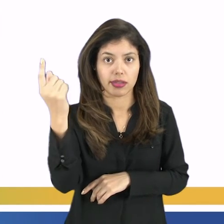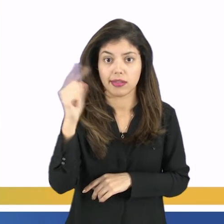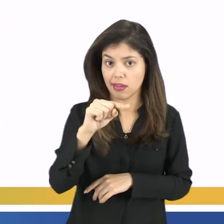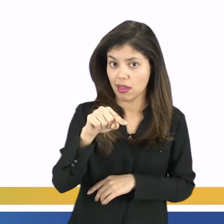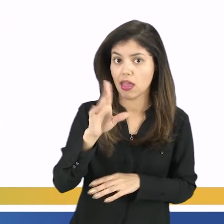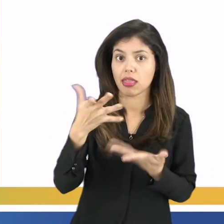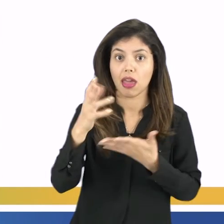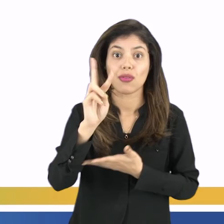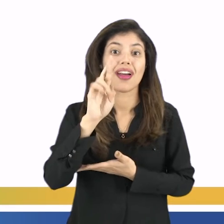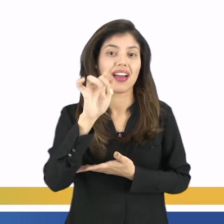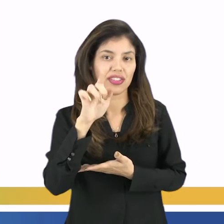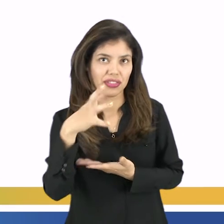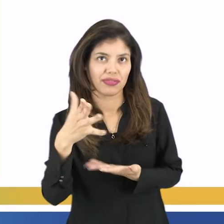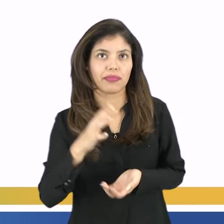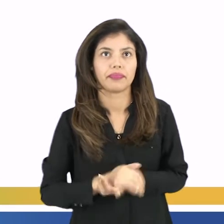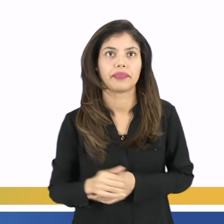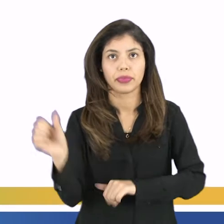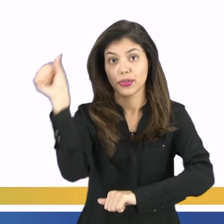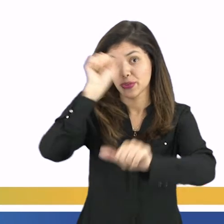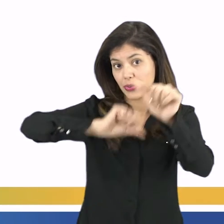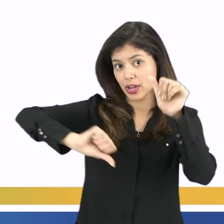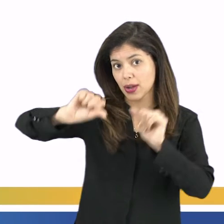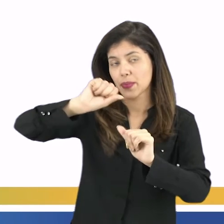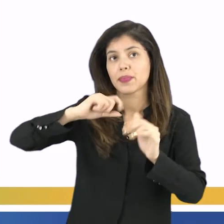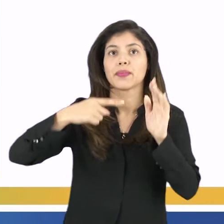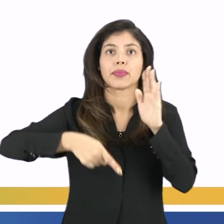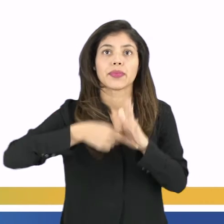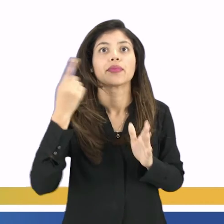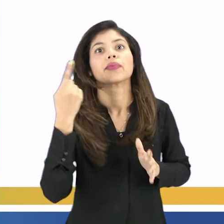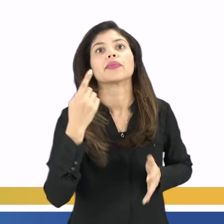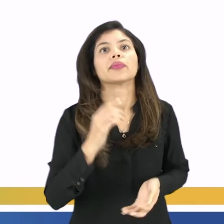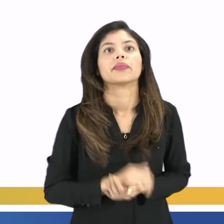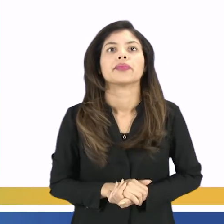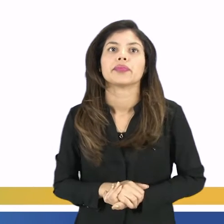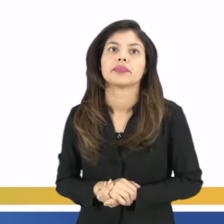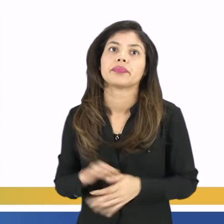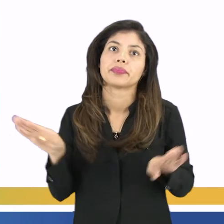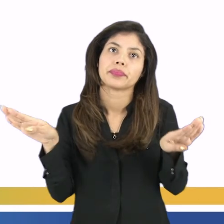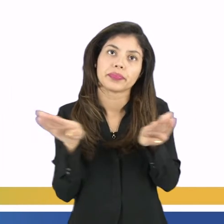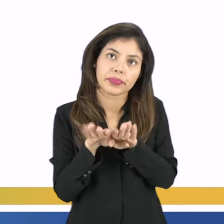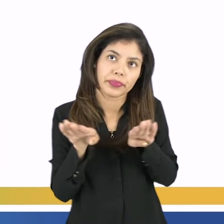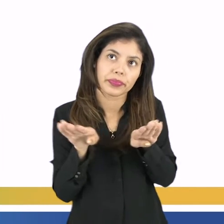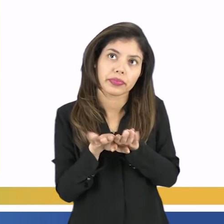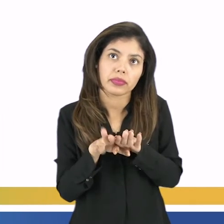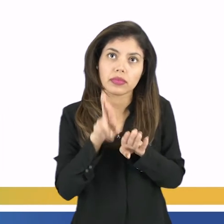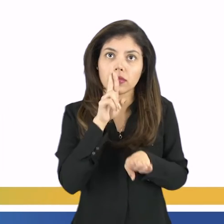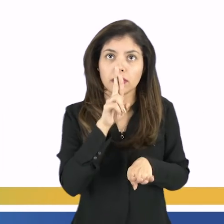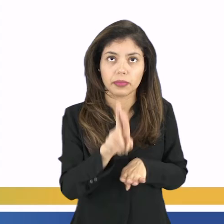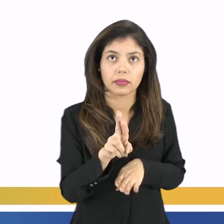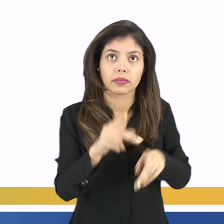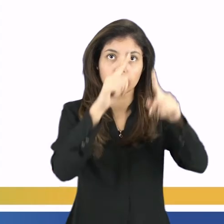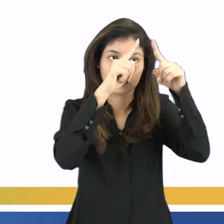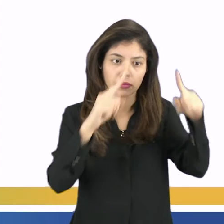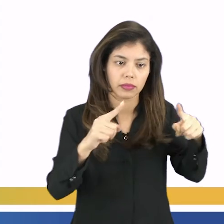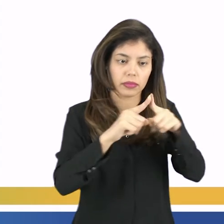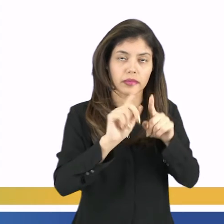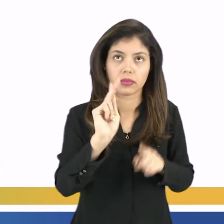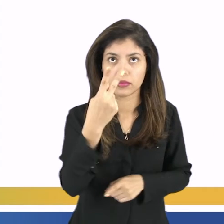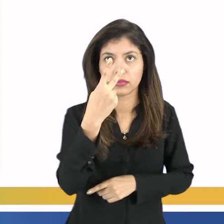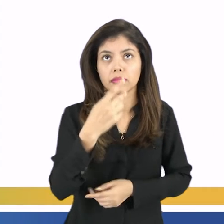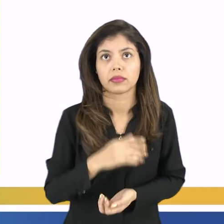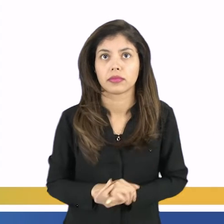reagente. Então, se eu multipliquei a primeira equação por 3, multipliquei também o valor do delta. Era